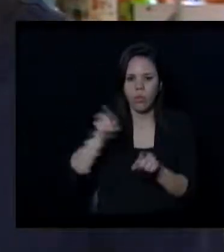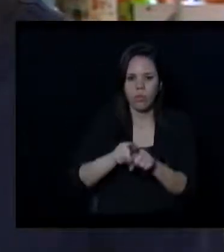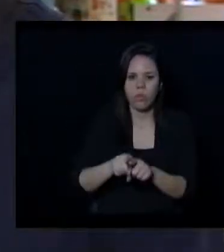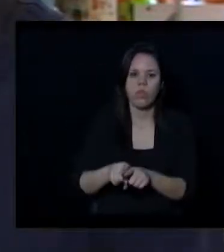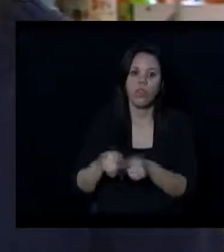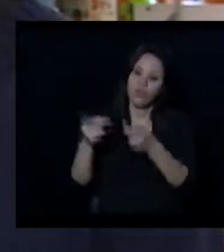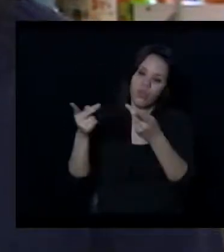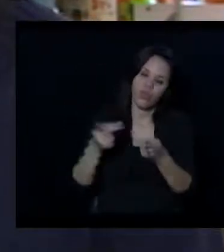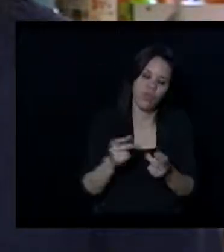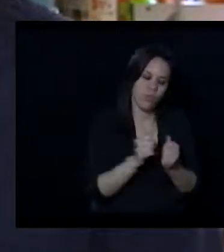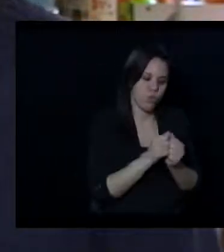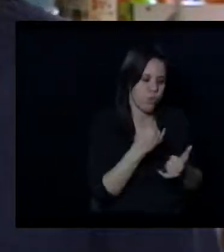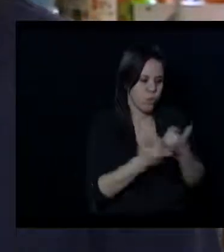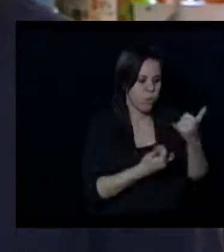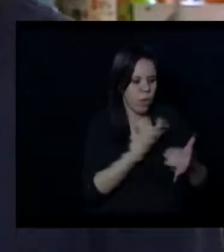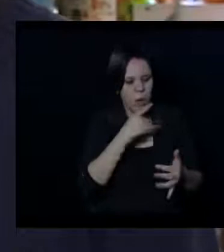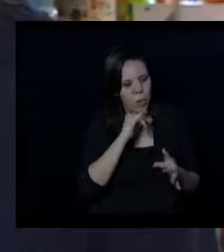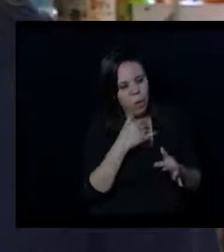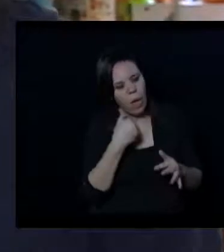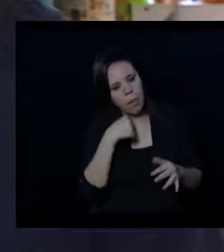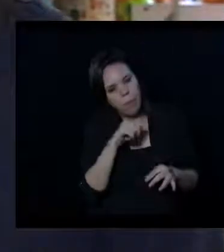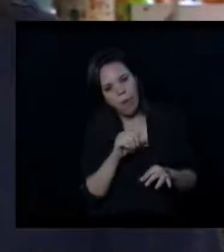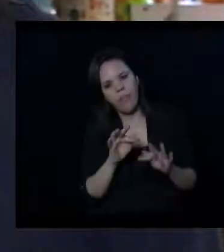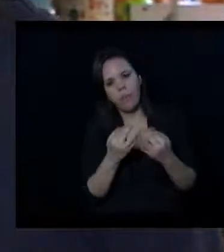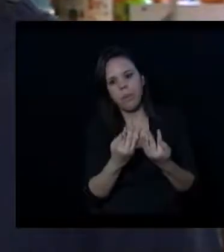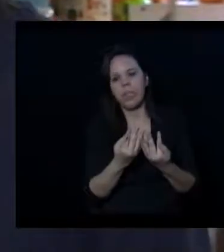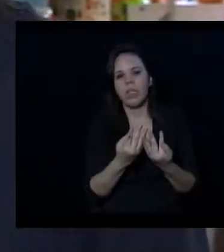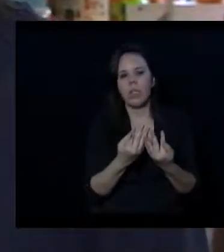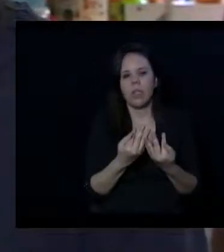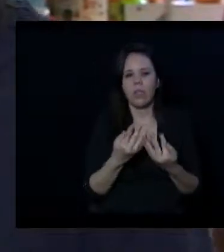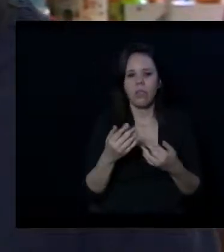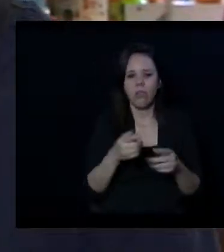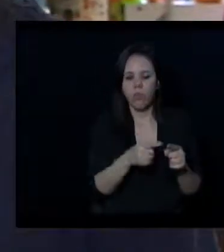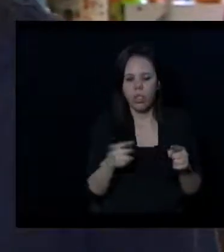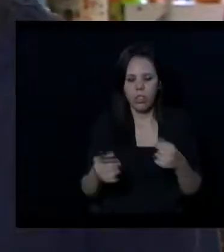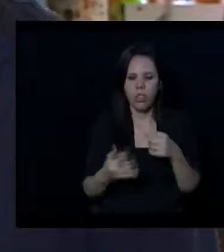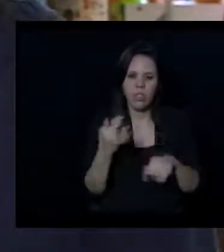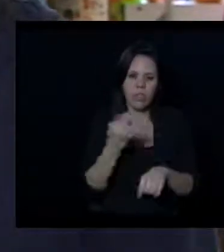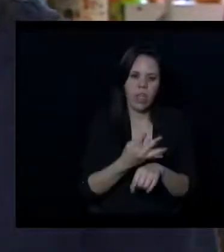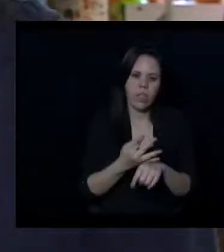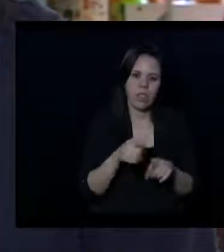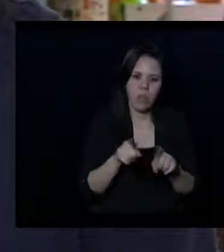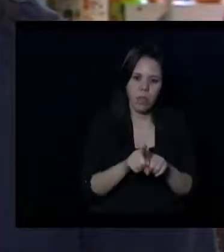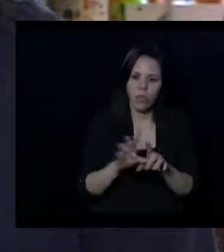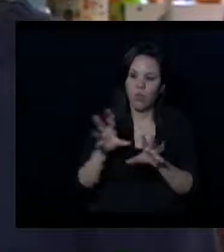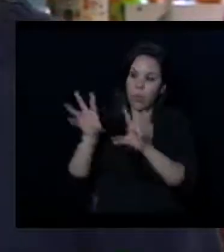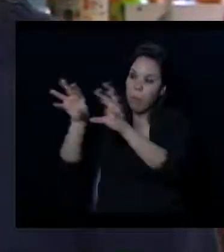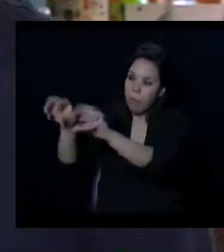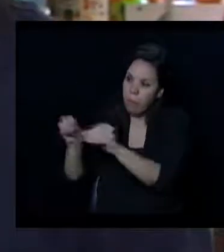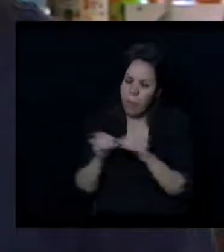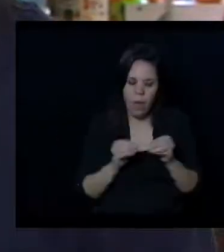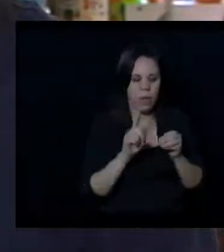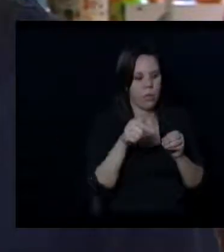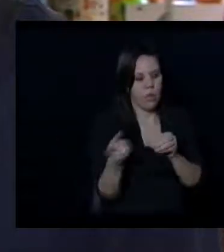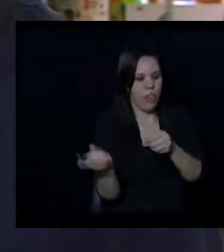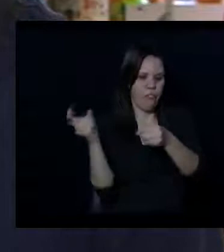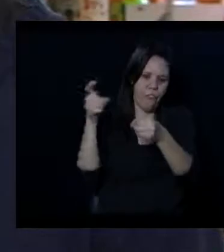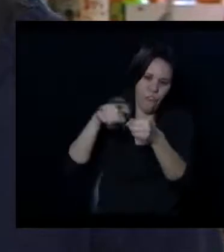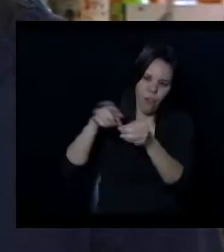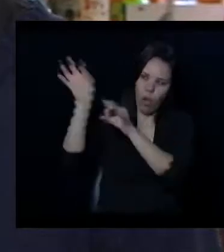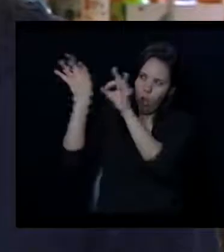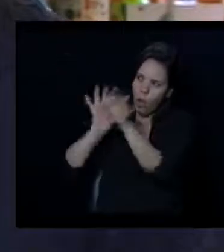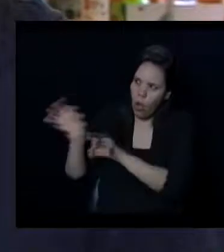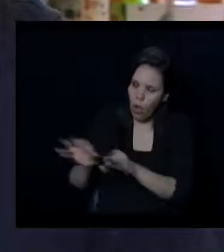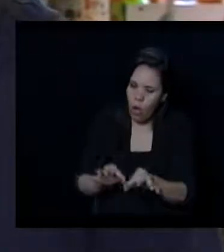mãe vir brincar junto com a criança aqui também durante as férias e aprender também que tudo que tira põe no lugar, né? Que o jogo tem a sua